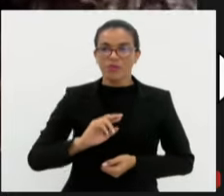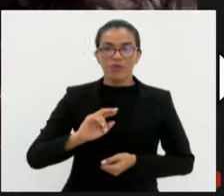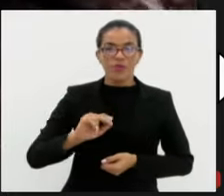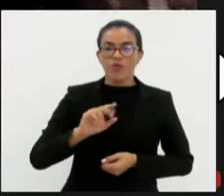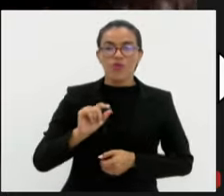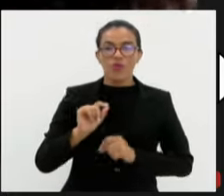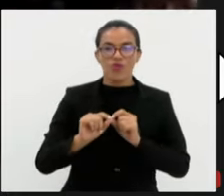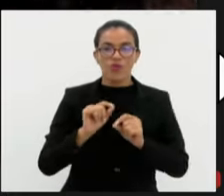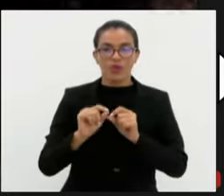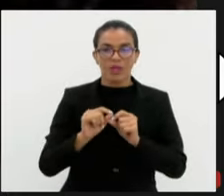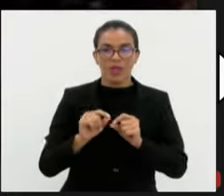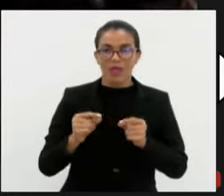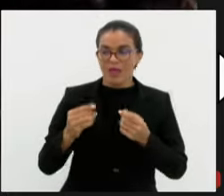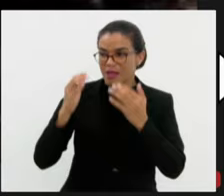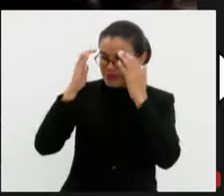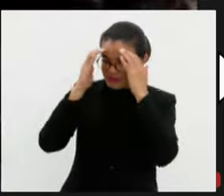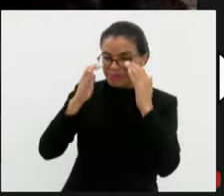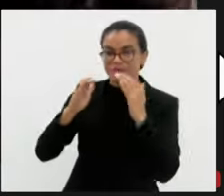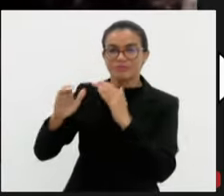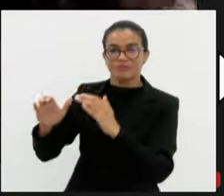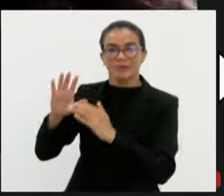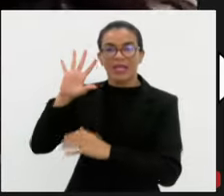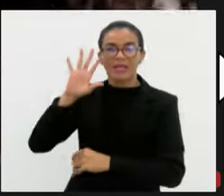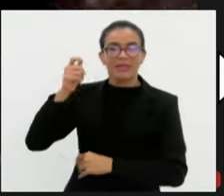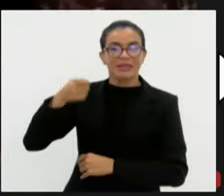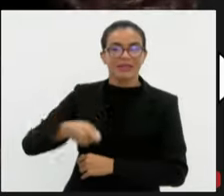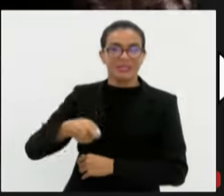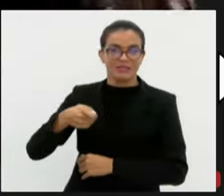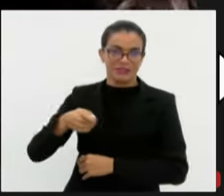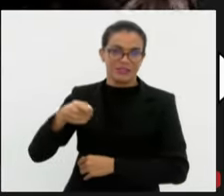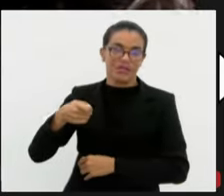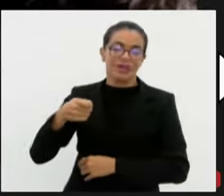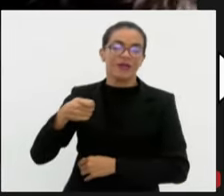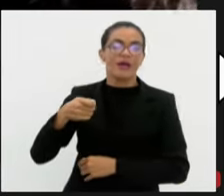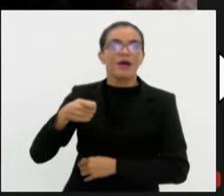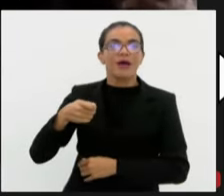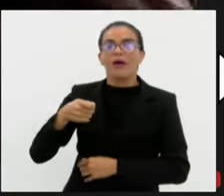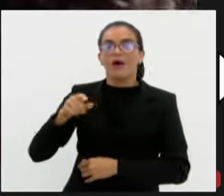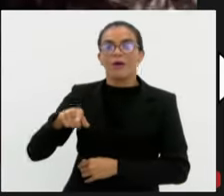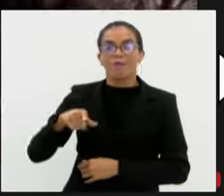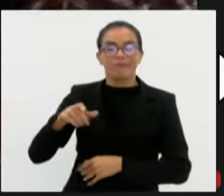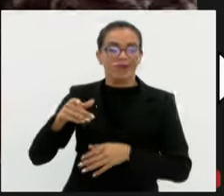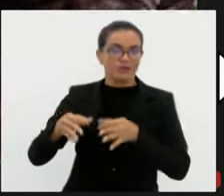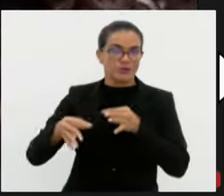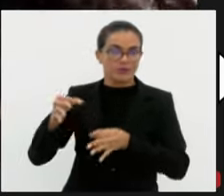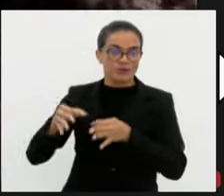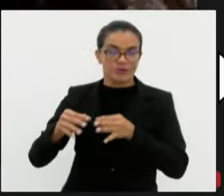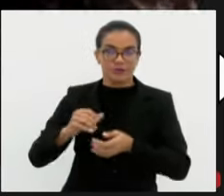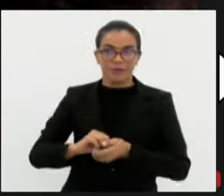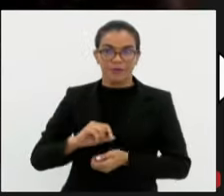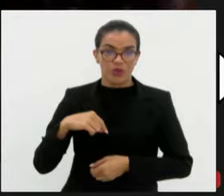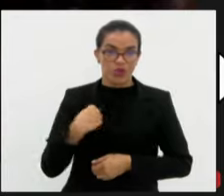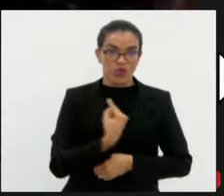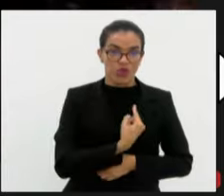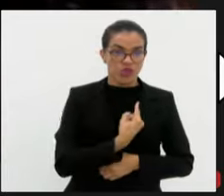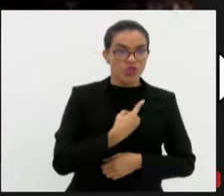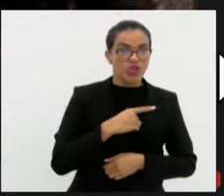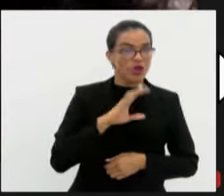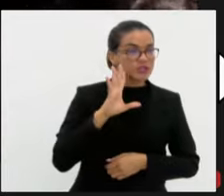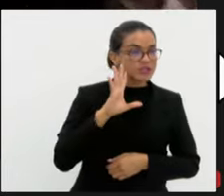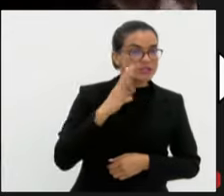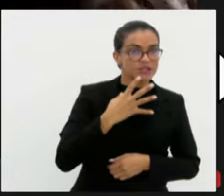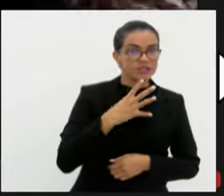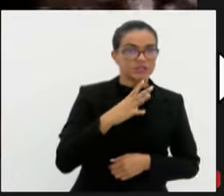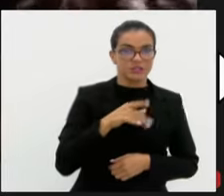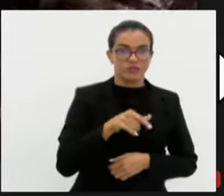do sistema judiciário a partir de um devido processo criminal. Nós deveríamos tomar a nossa decisão em definitivo